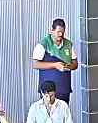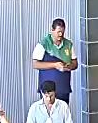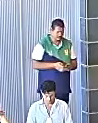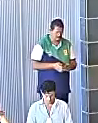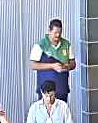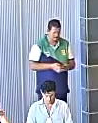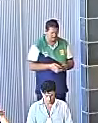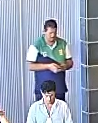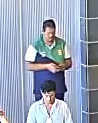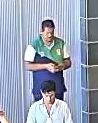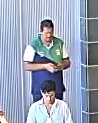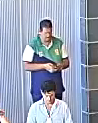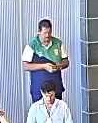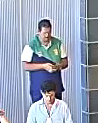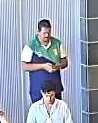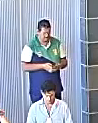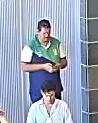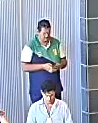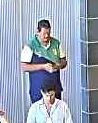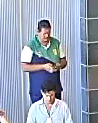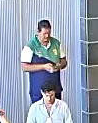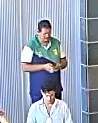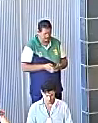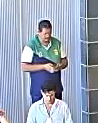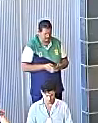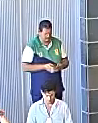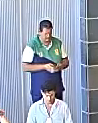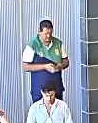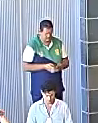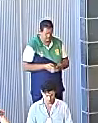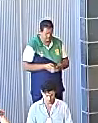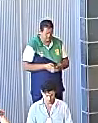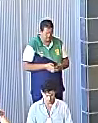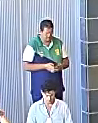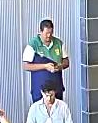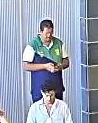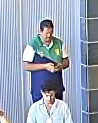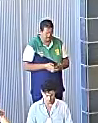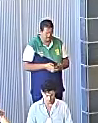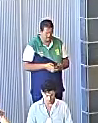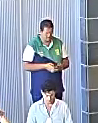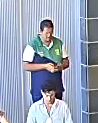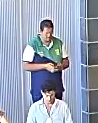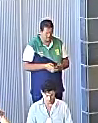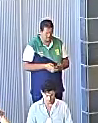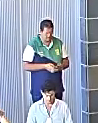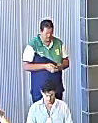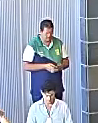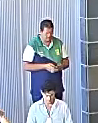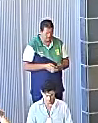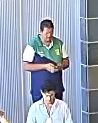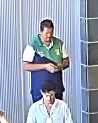Barbacena Boa tarde a todos boa tarde à mesa agradecer pela oportunidade est aqui